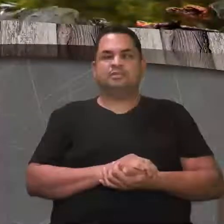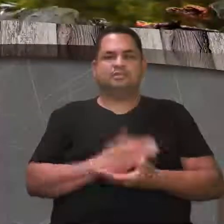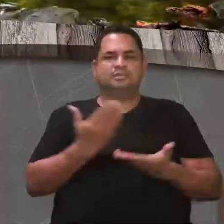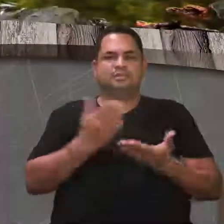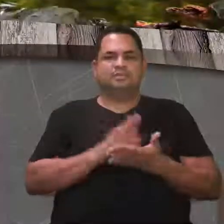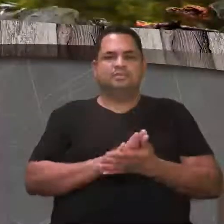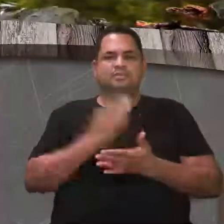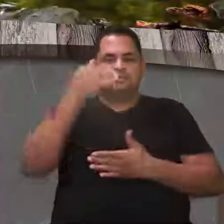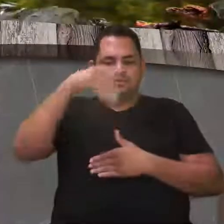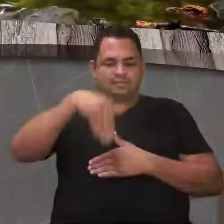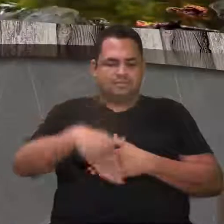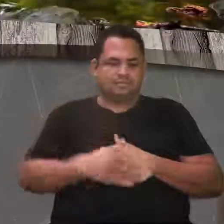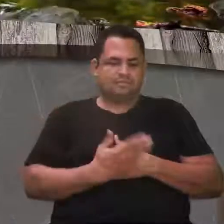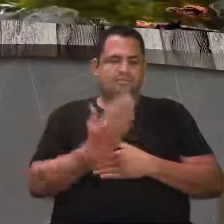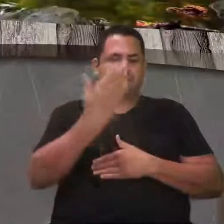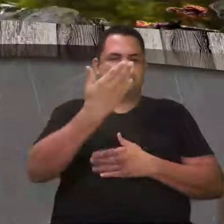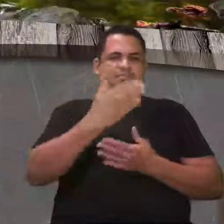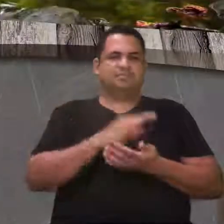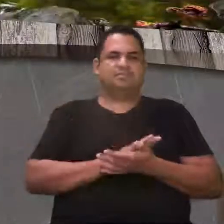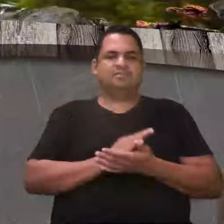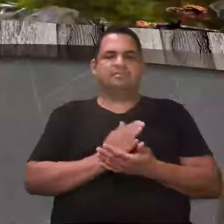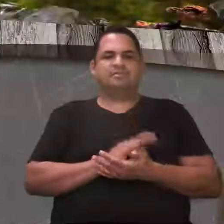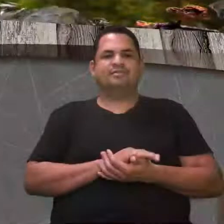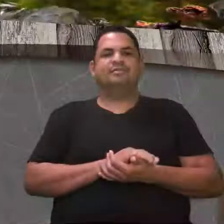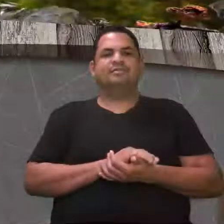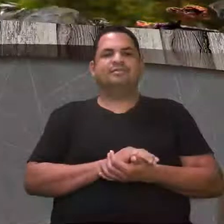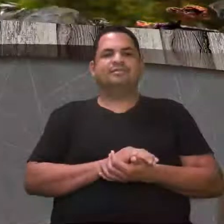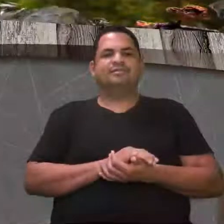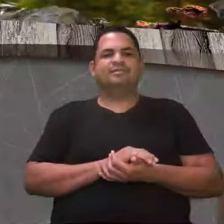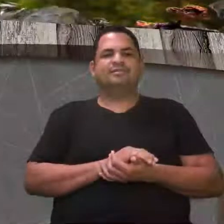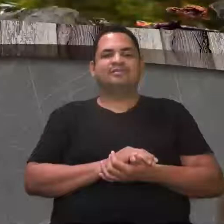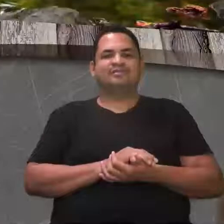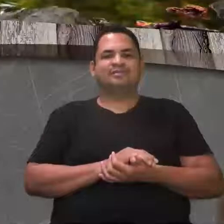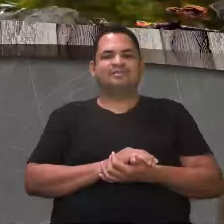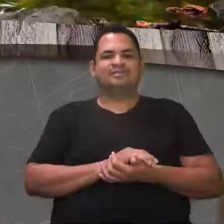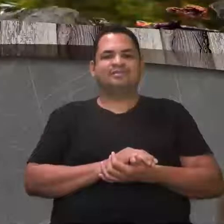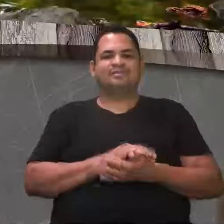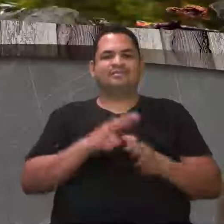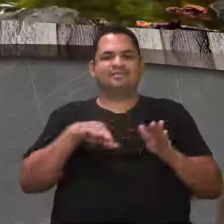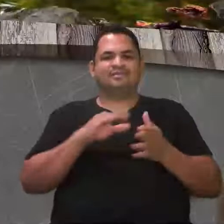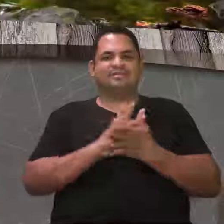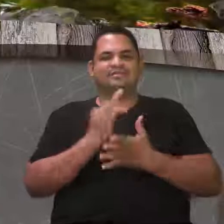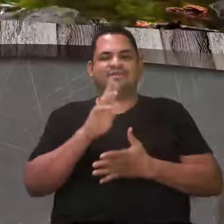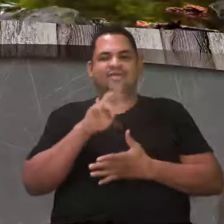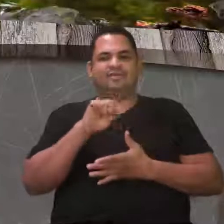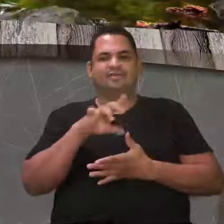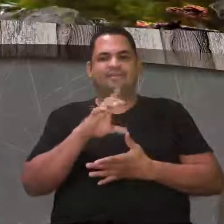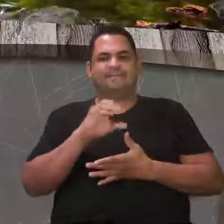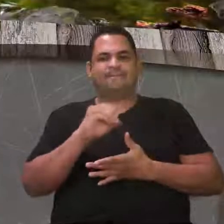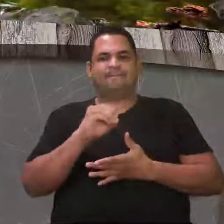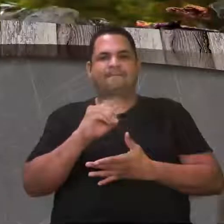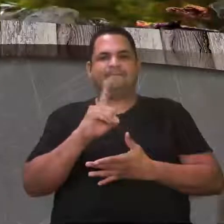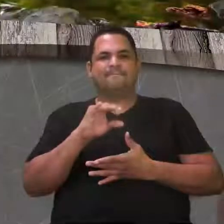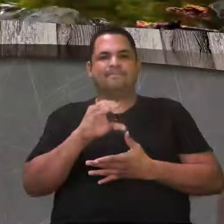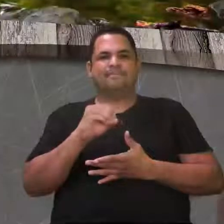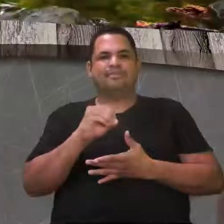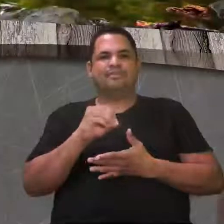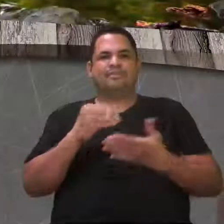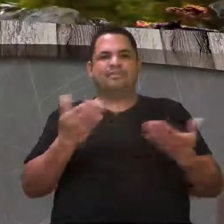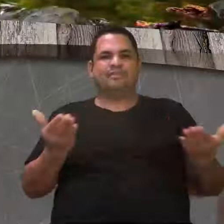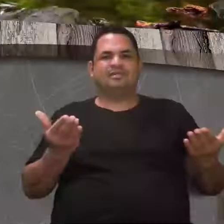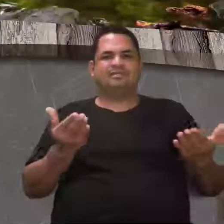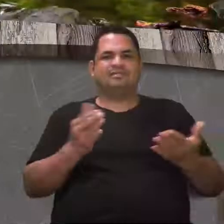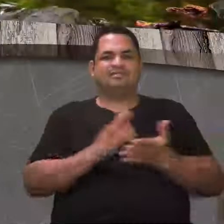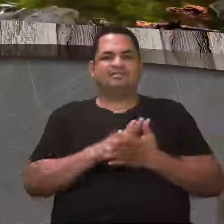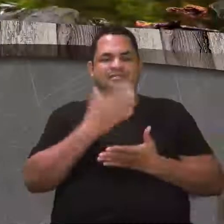me dá um mergulhão aqui, vai parar lá. Igual aquele nadador, como é o Fernando, esqueci o sobrenome dele, que é